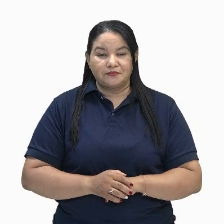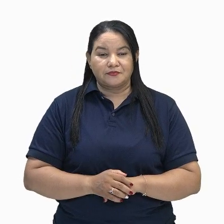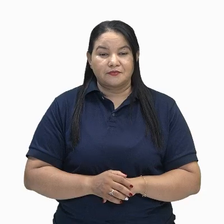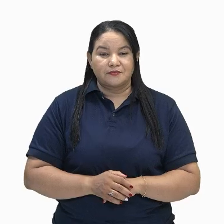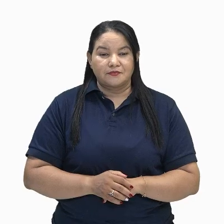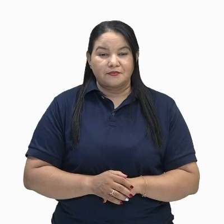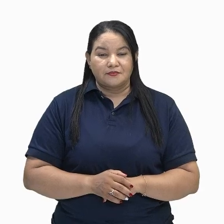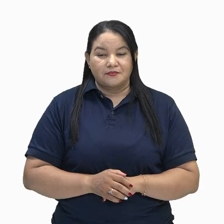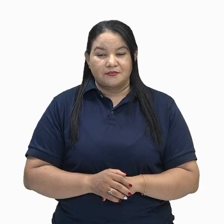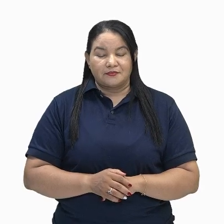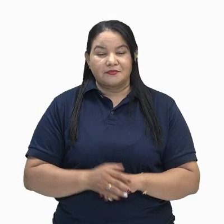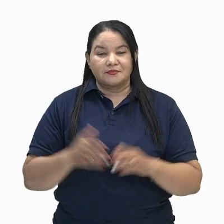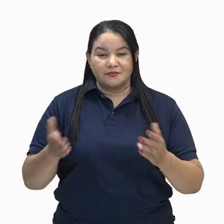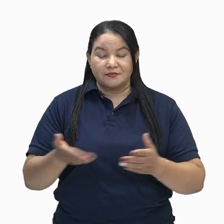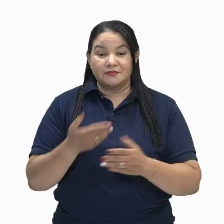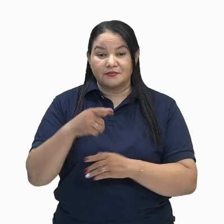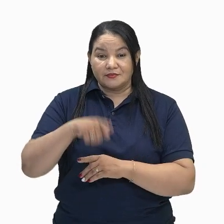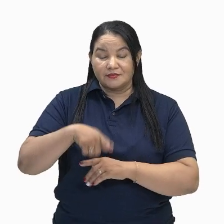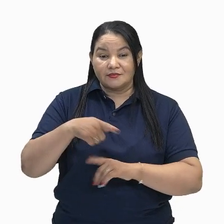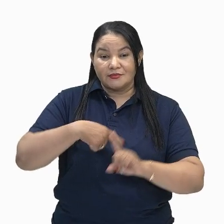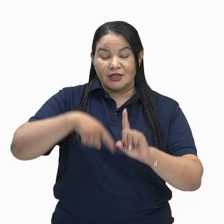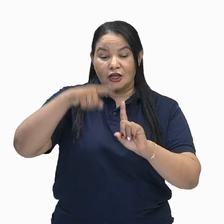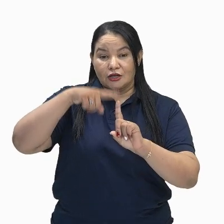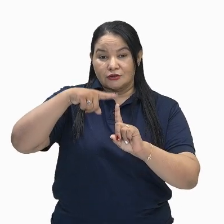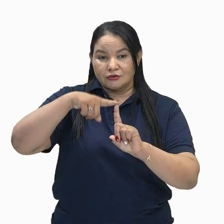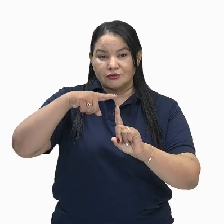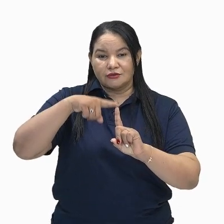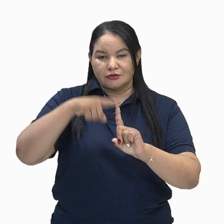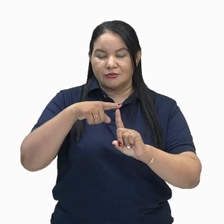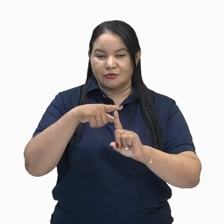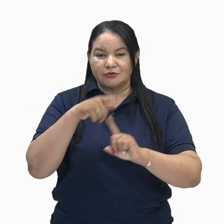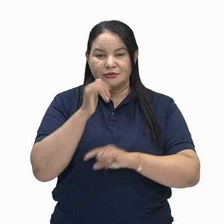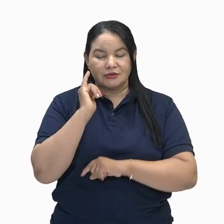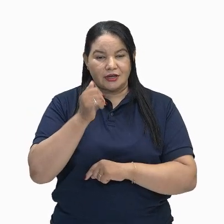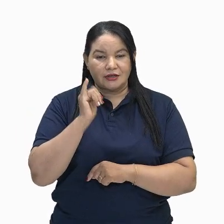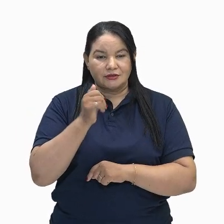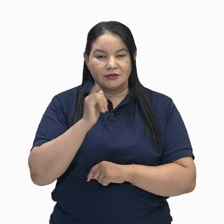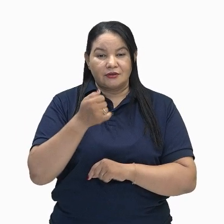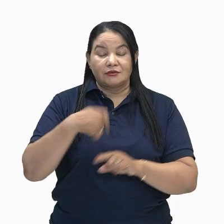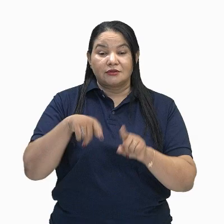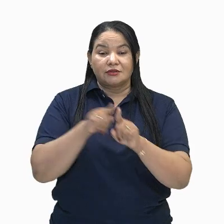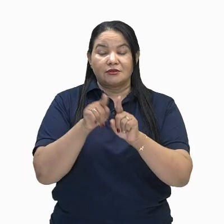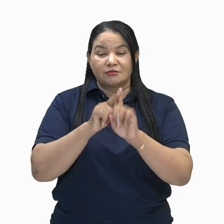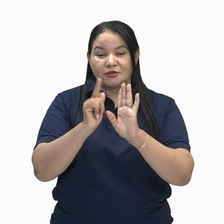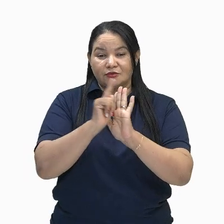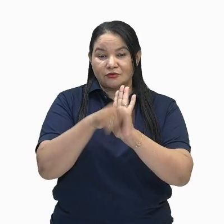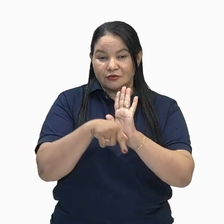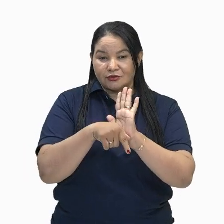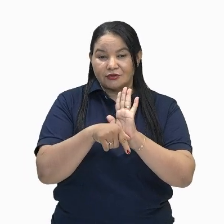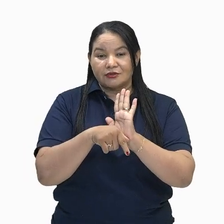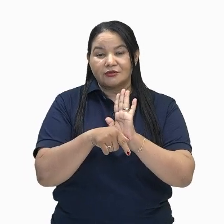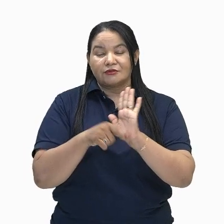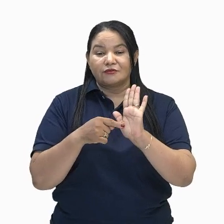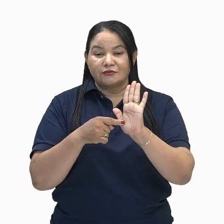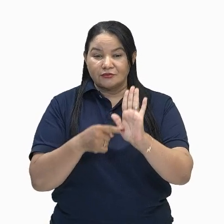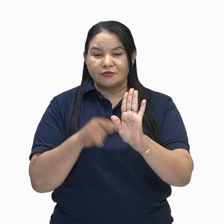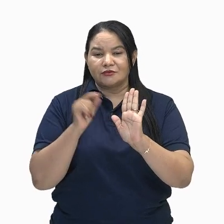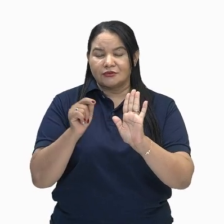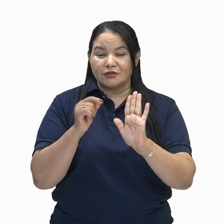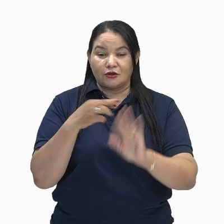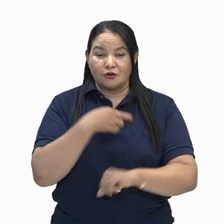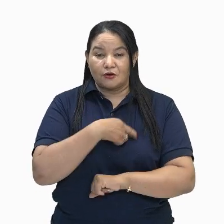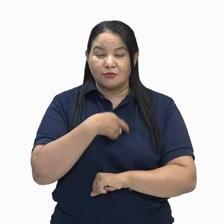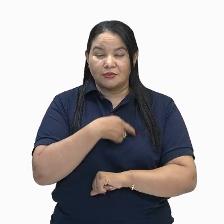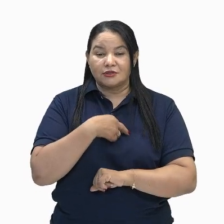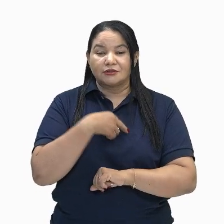é o tipo é a narração. O gênero vai estar aí. O romance tem uma